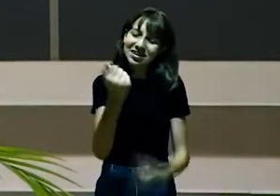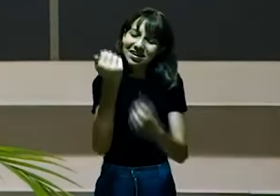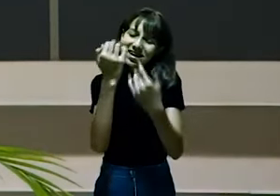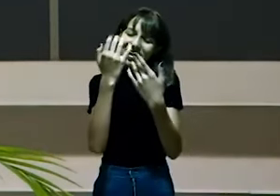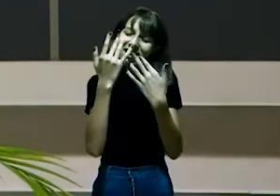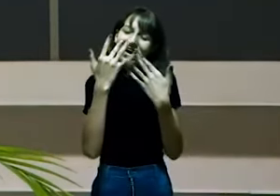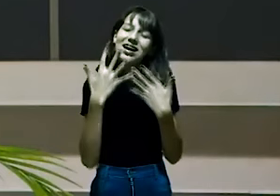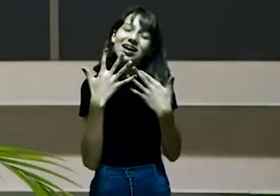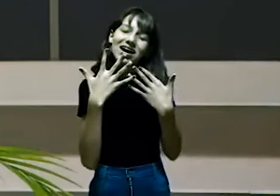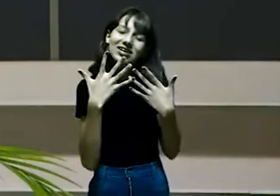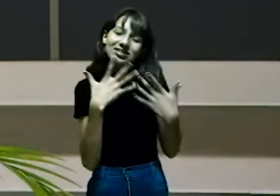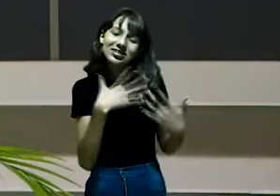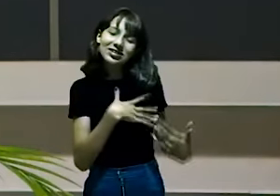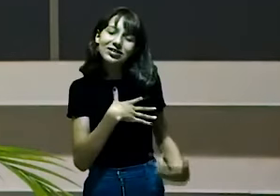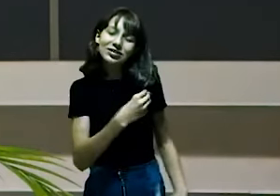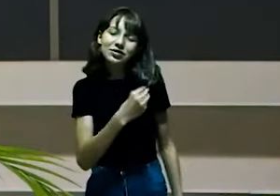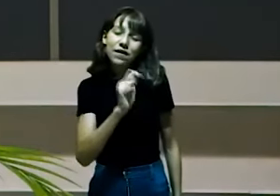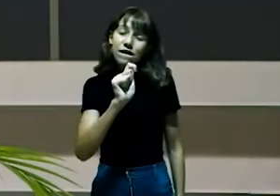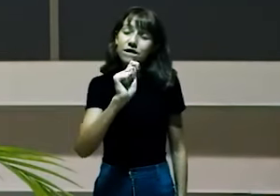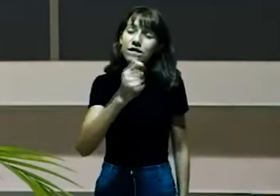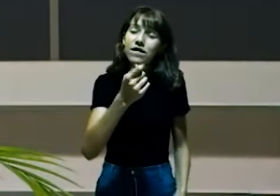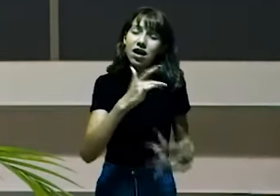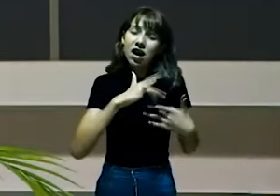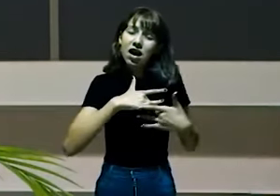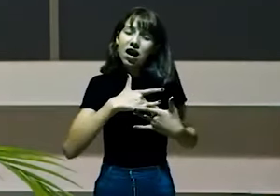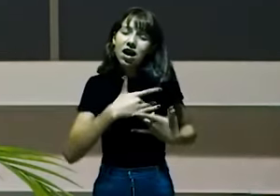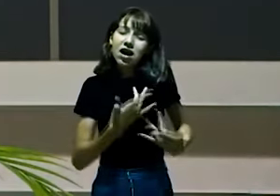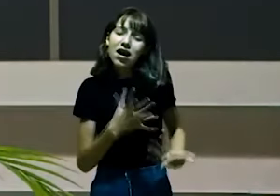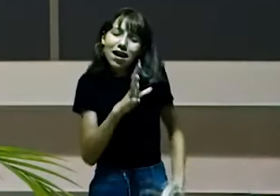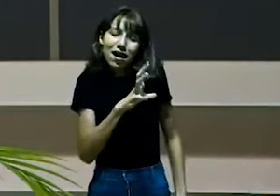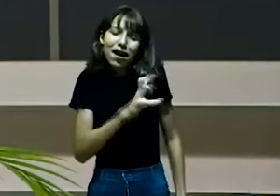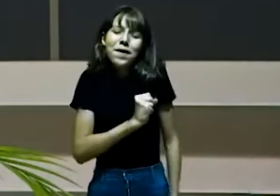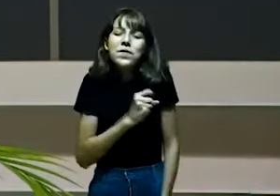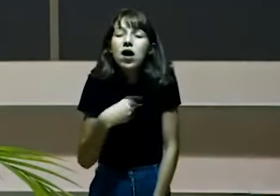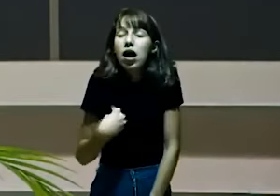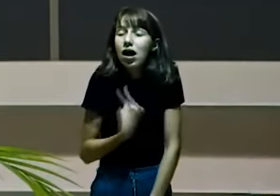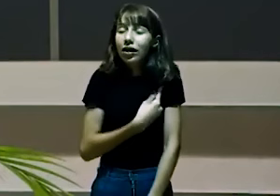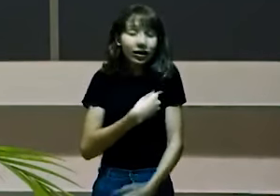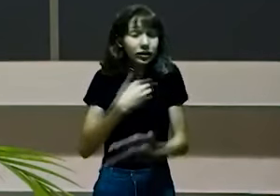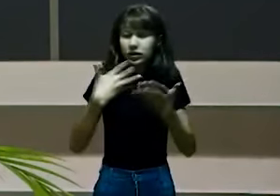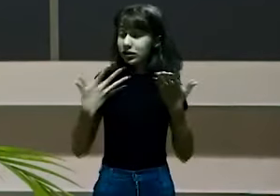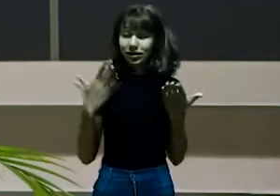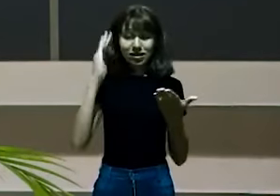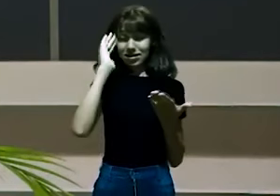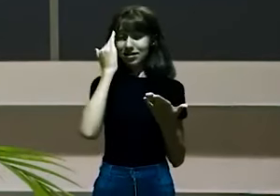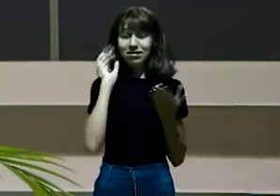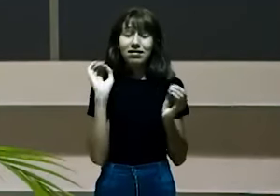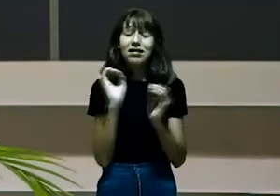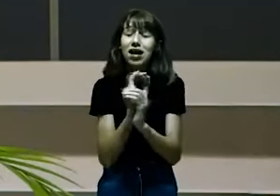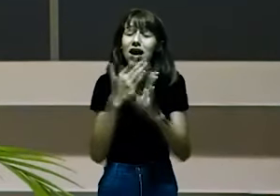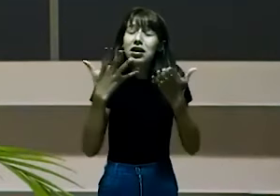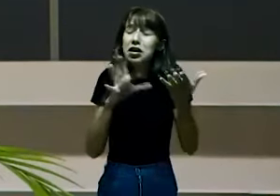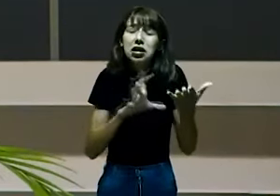palavra h tanta misia amor que nem a gente consegue entender que amor